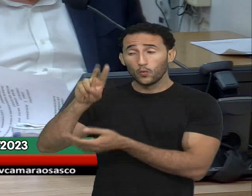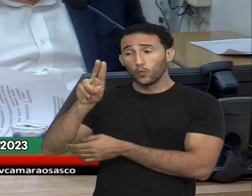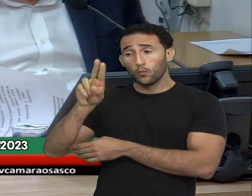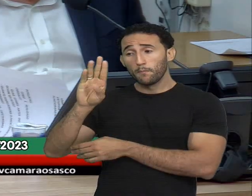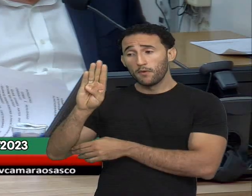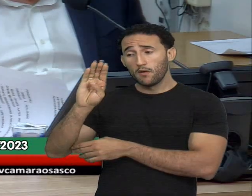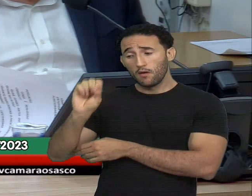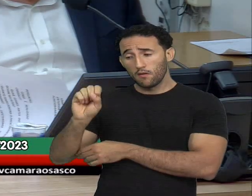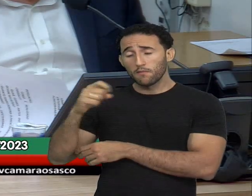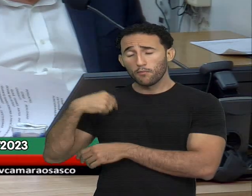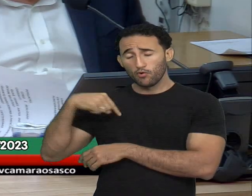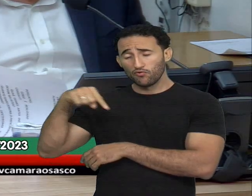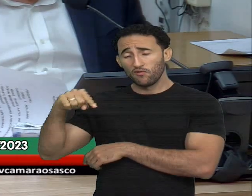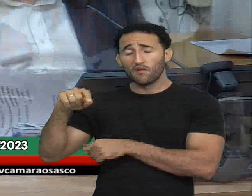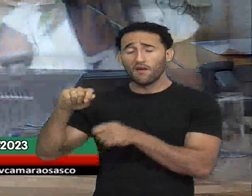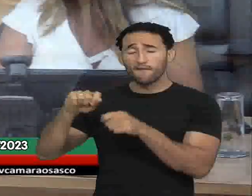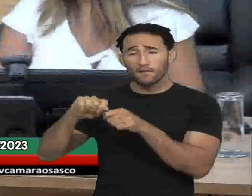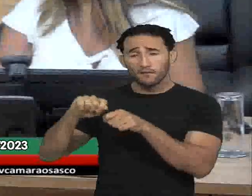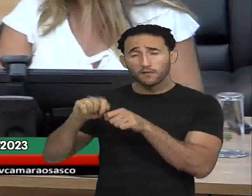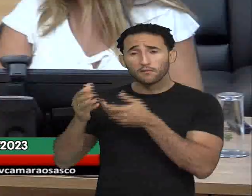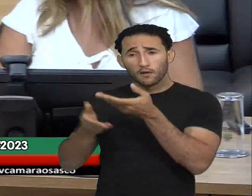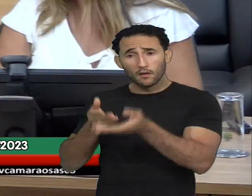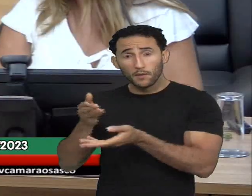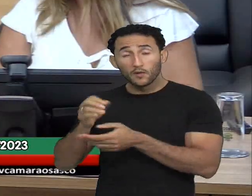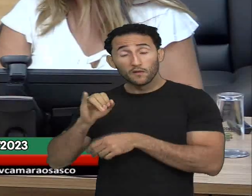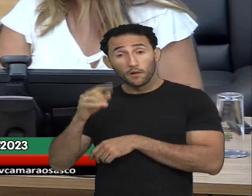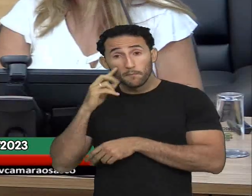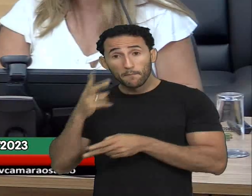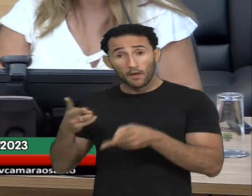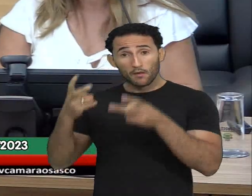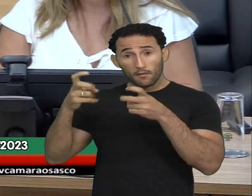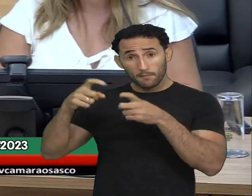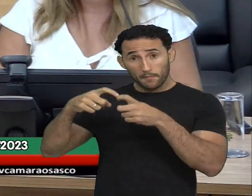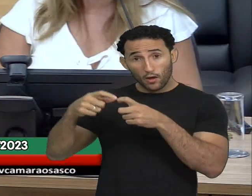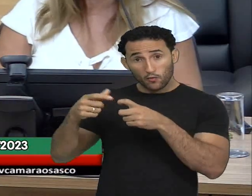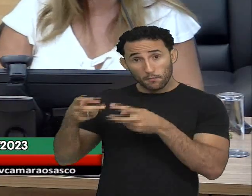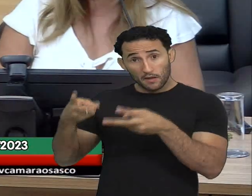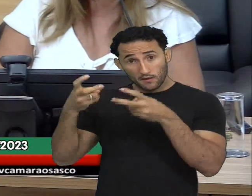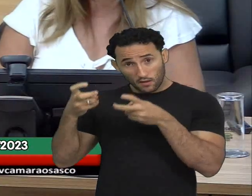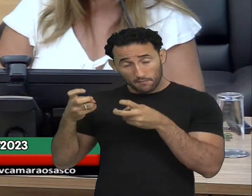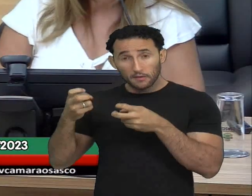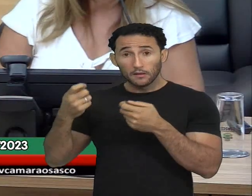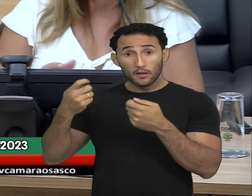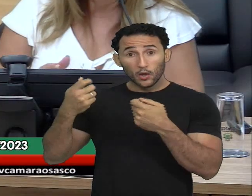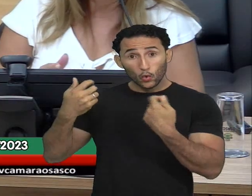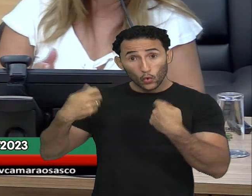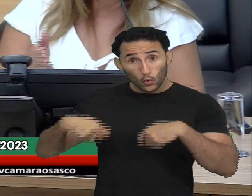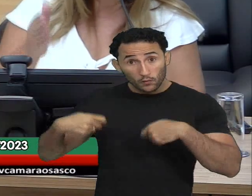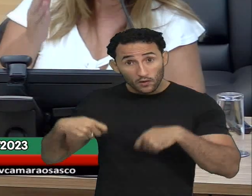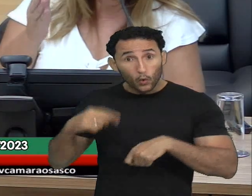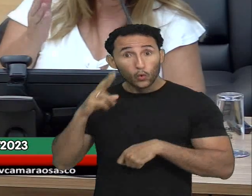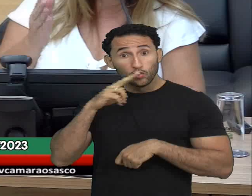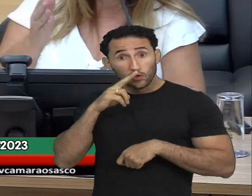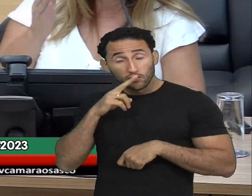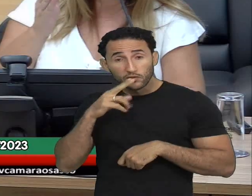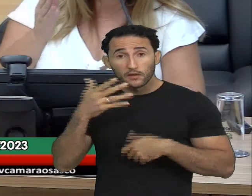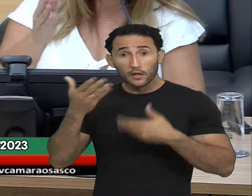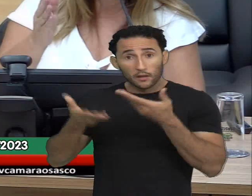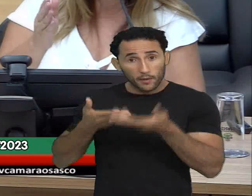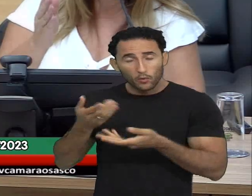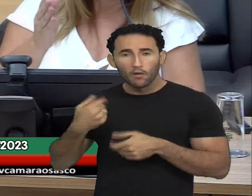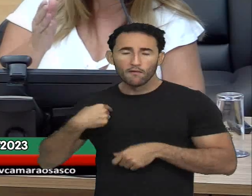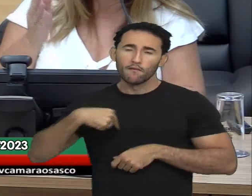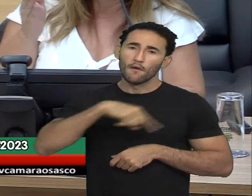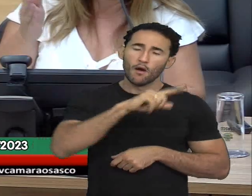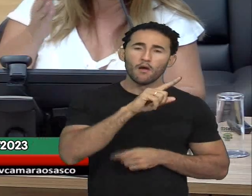médico da UBS mesmo vai encaminhar para uma urgência ou emergência. É isso aí. Então, procure uma UBS mais próximo